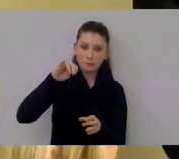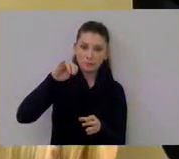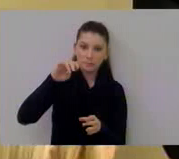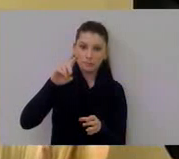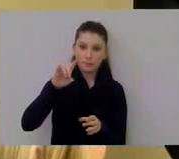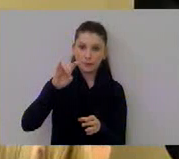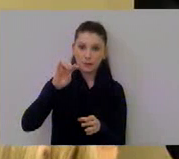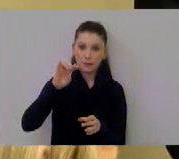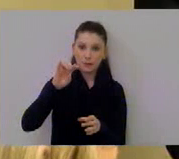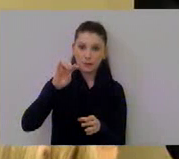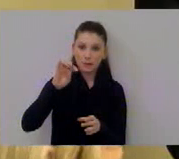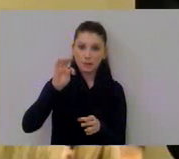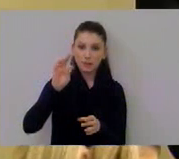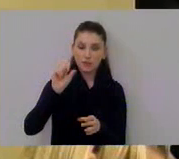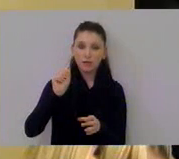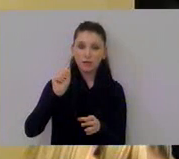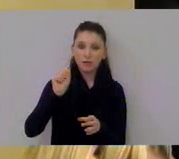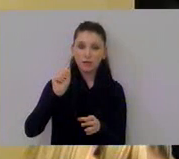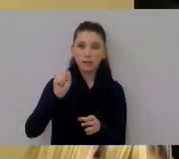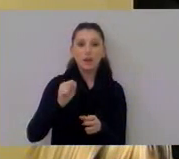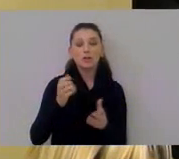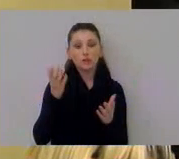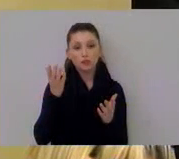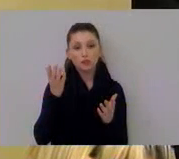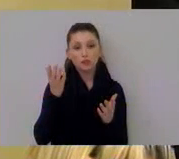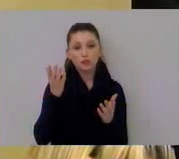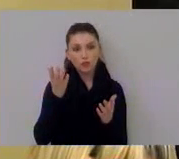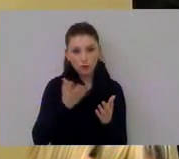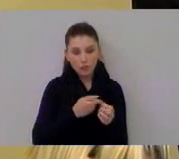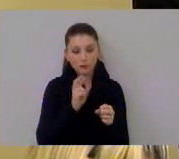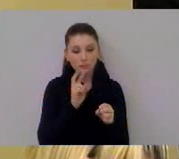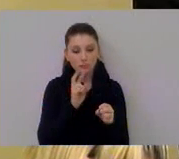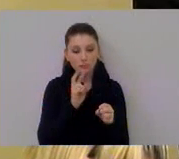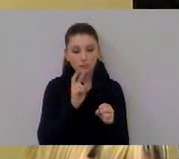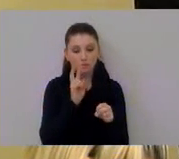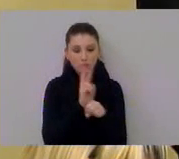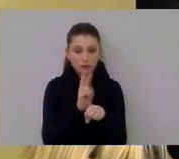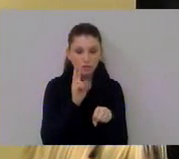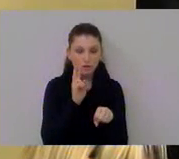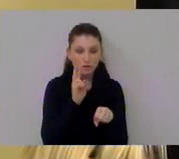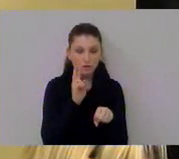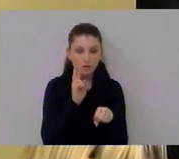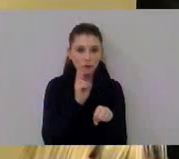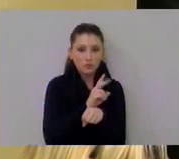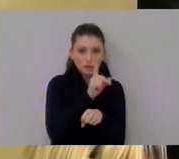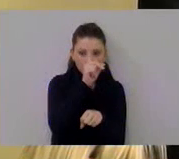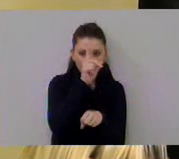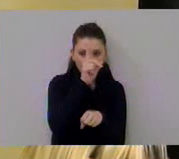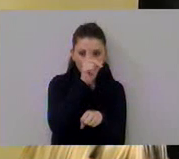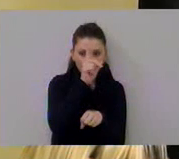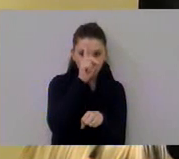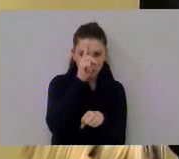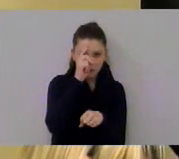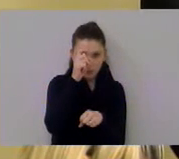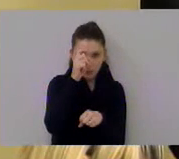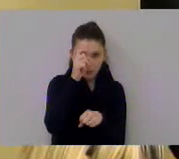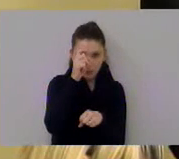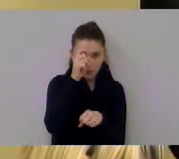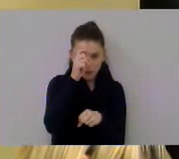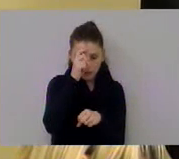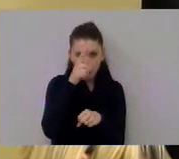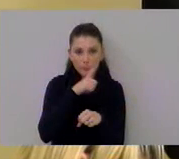no Hospital São José. A polícia deslocou uma viatura